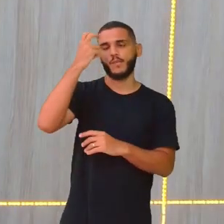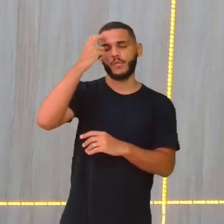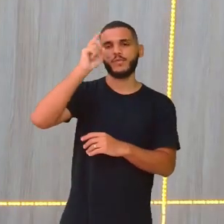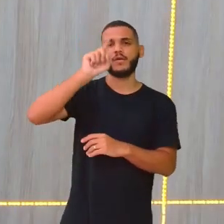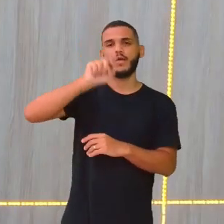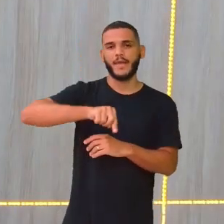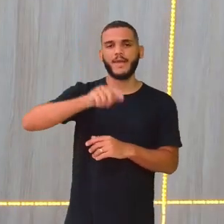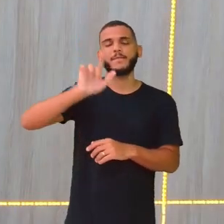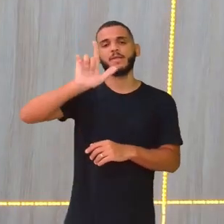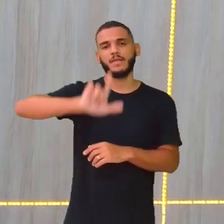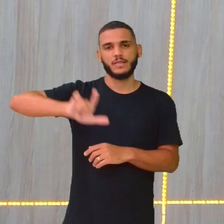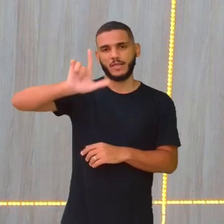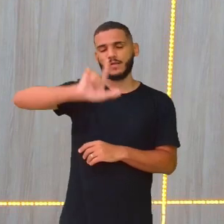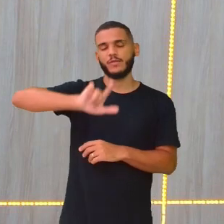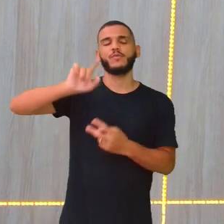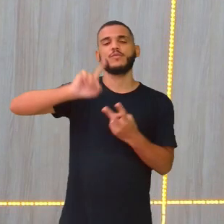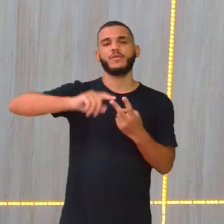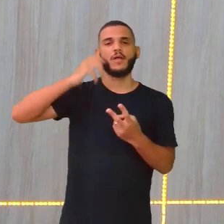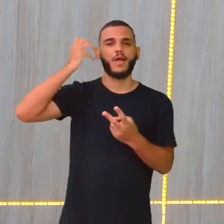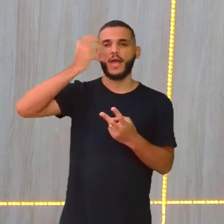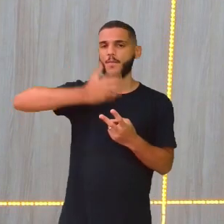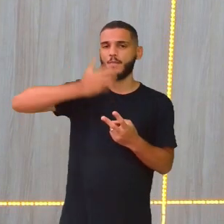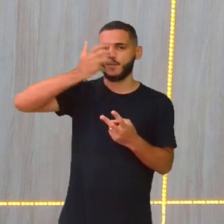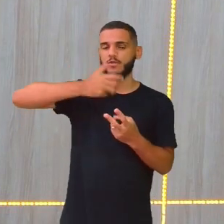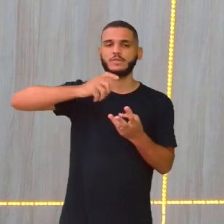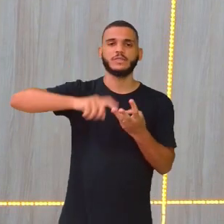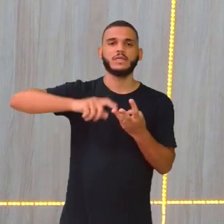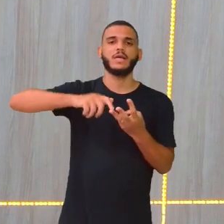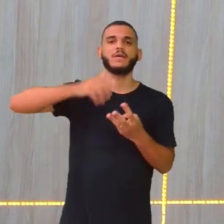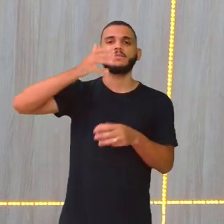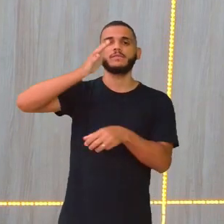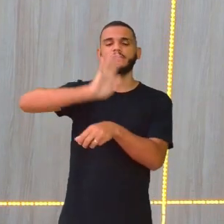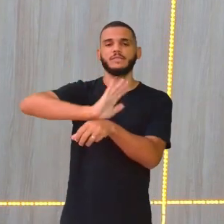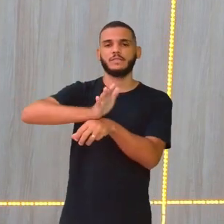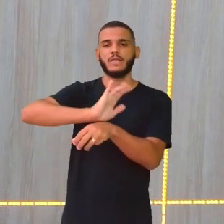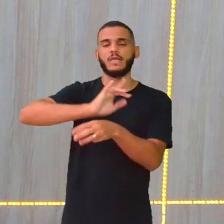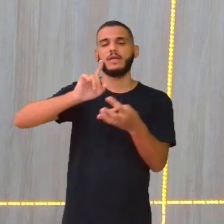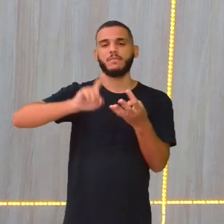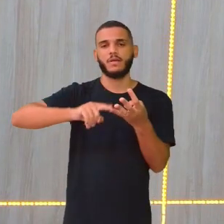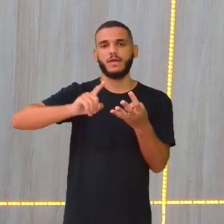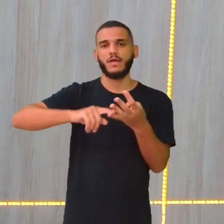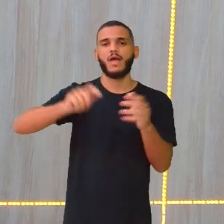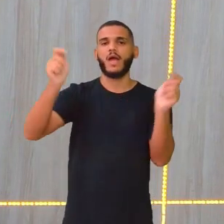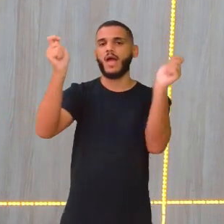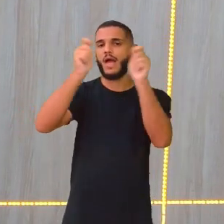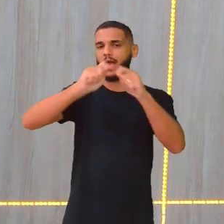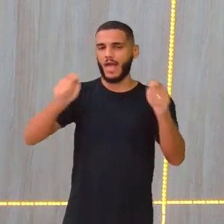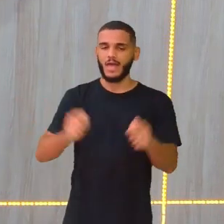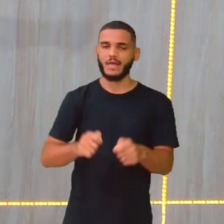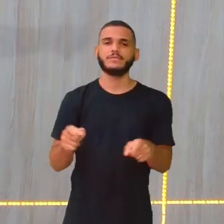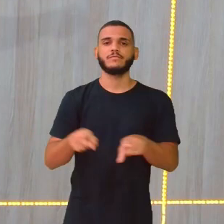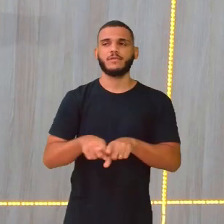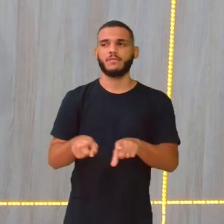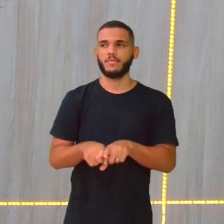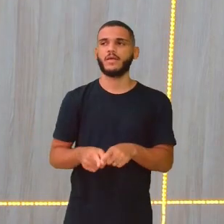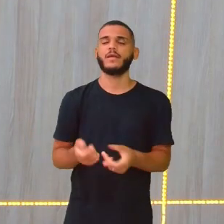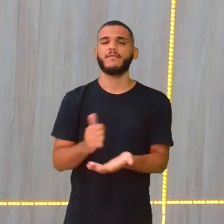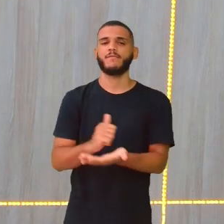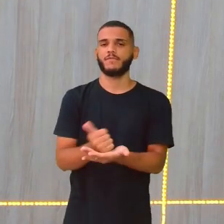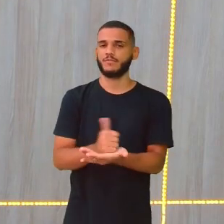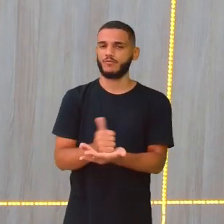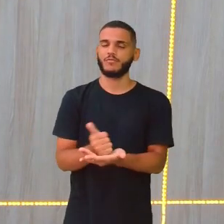a literatura, a música, o cinema. O que mais, professora? A arte no geral. A arte no geral, né? Pintura, videogames